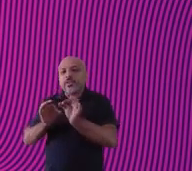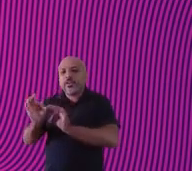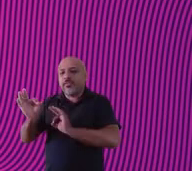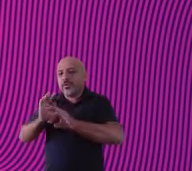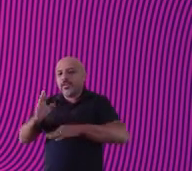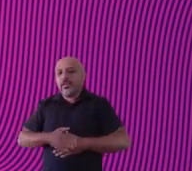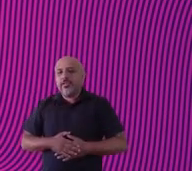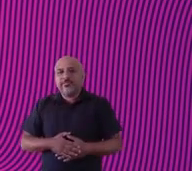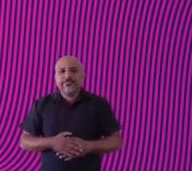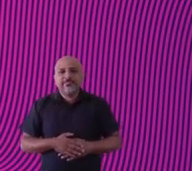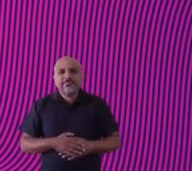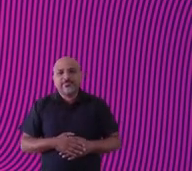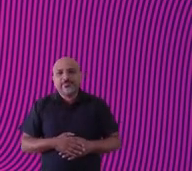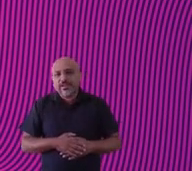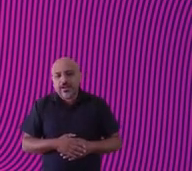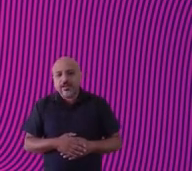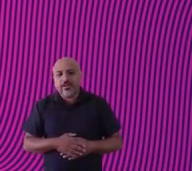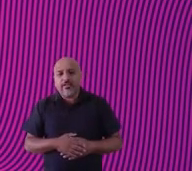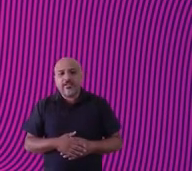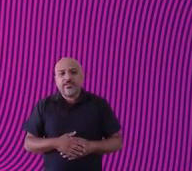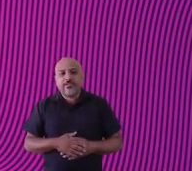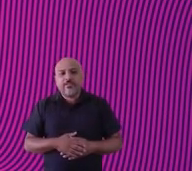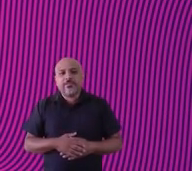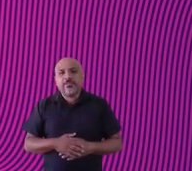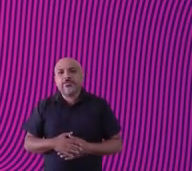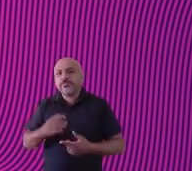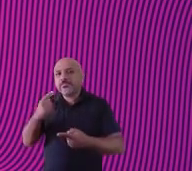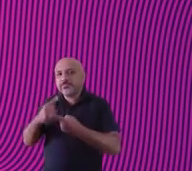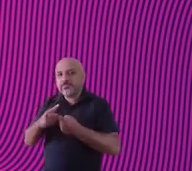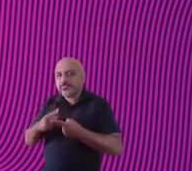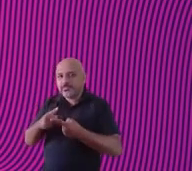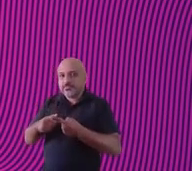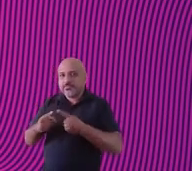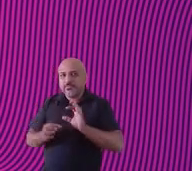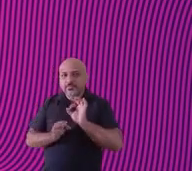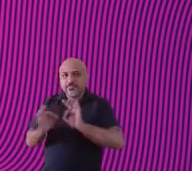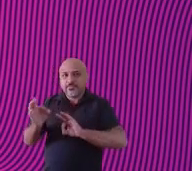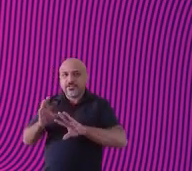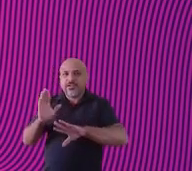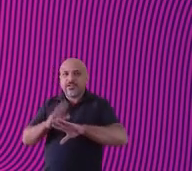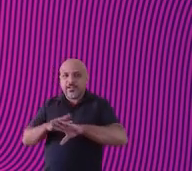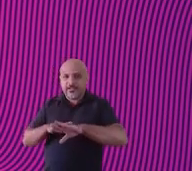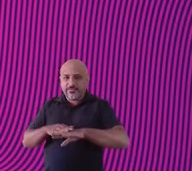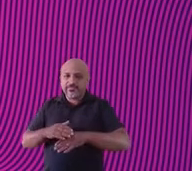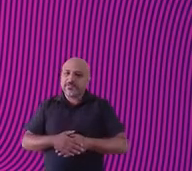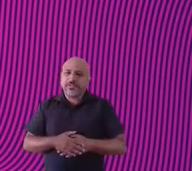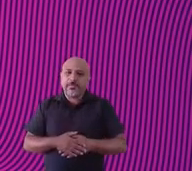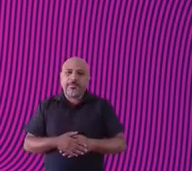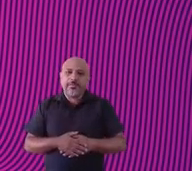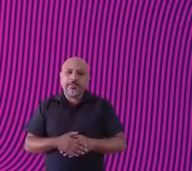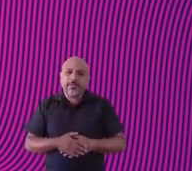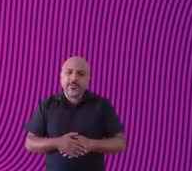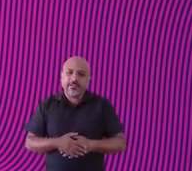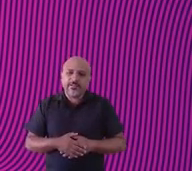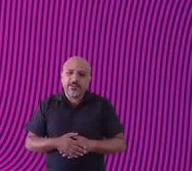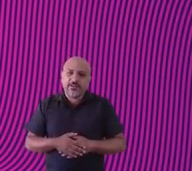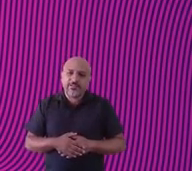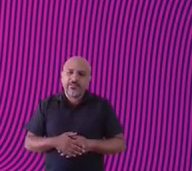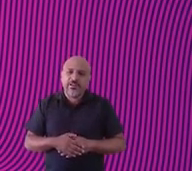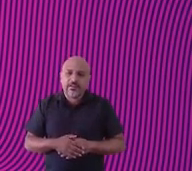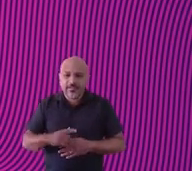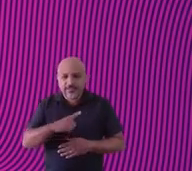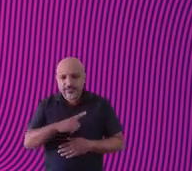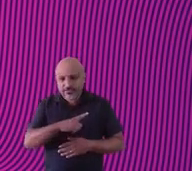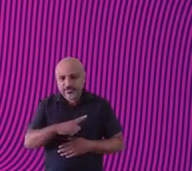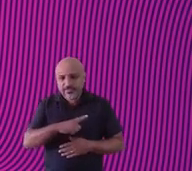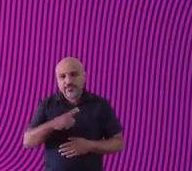ah por que que eu também utilizo a combinação hoje com o dará vtb